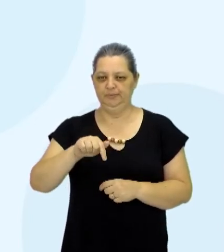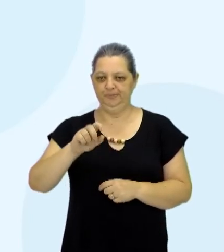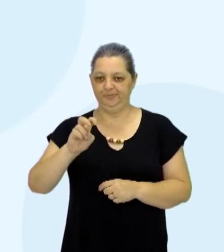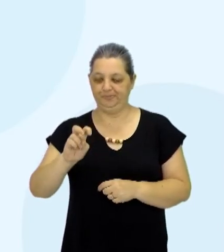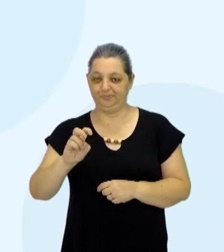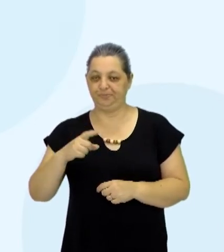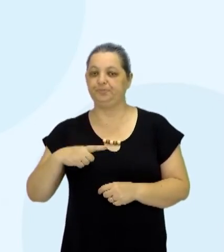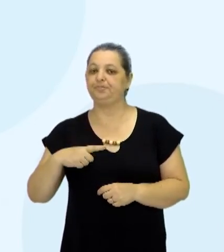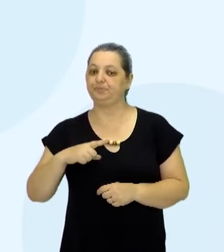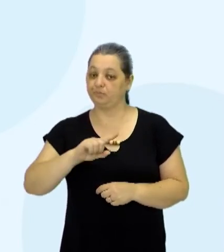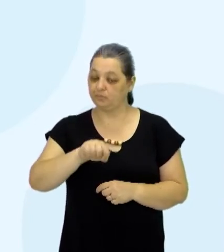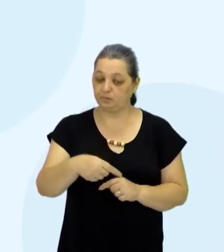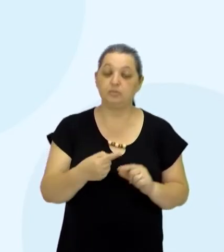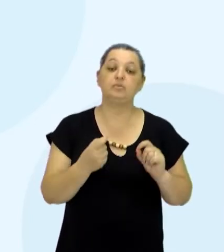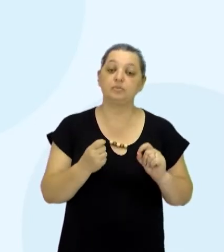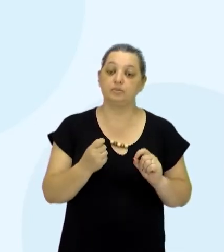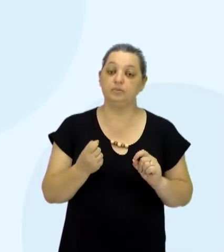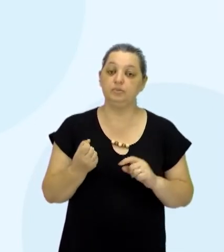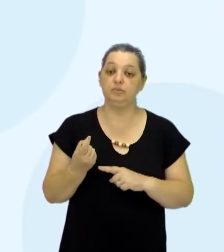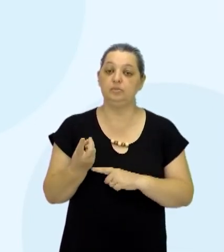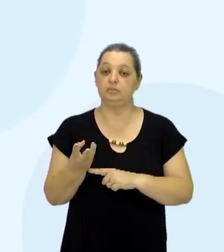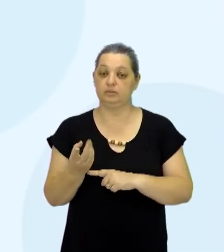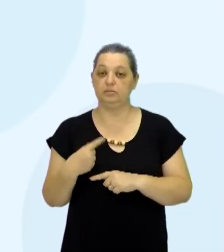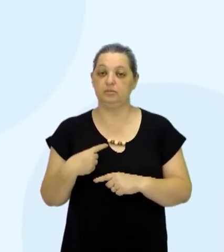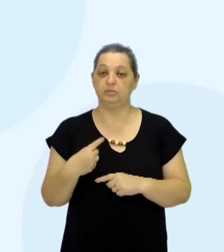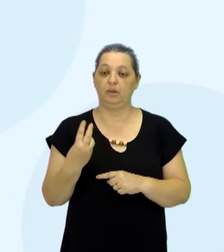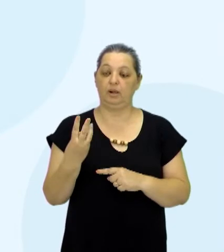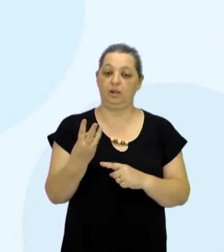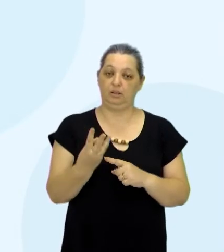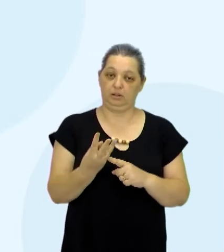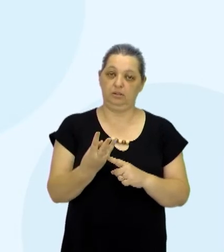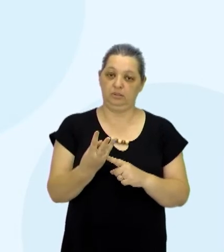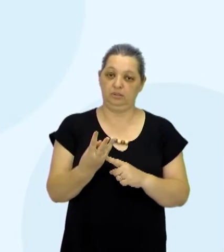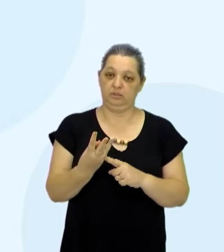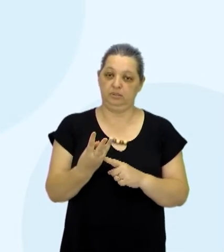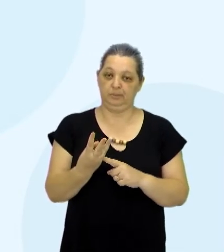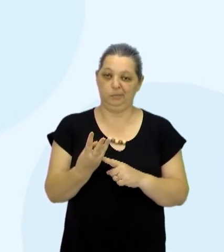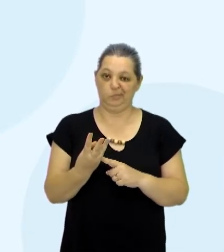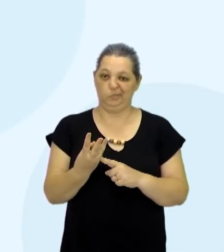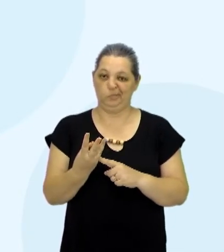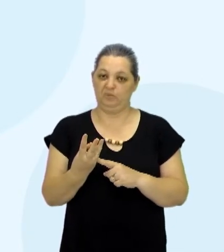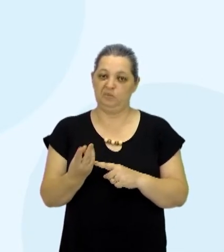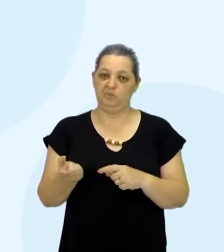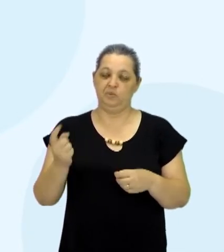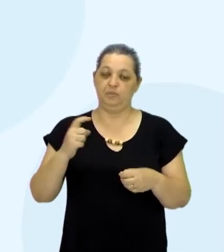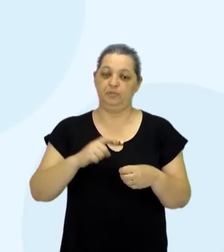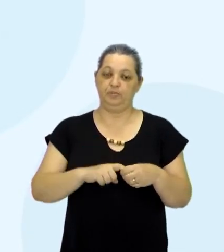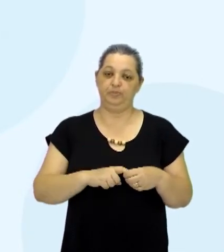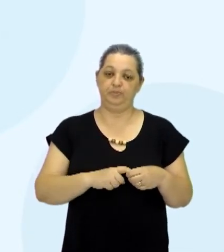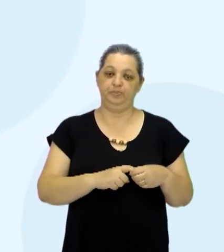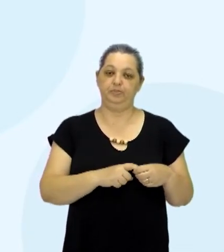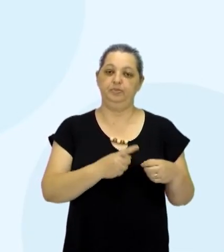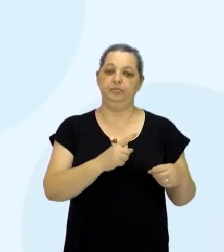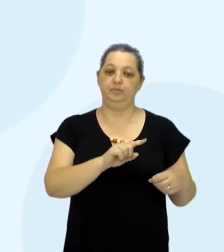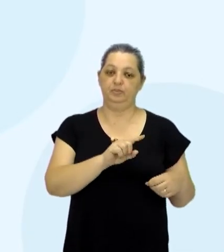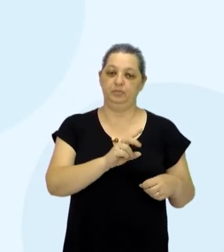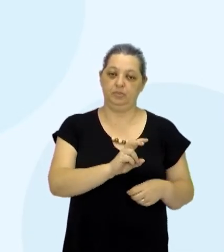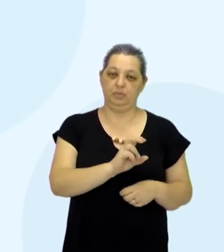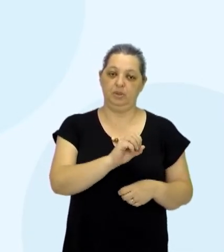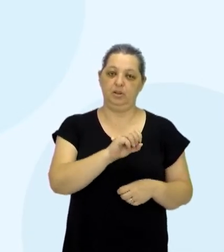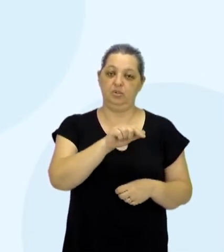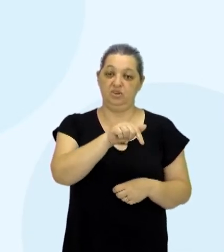tem vírgula. Quantas casas temos aqui? 3. Então, tem que voltar aqui 3 casas. Então, na verdade, ficou